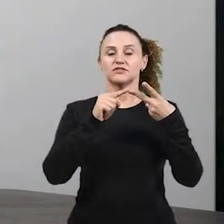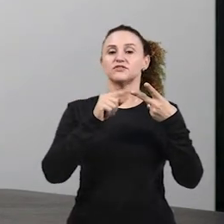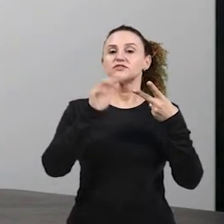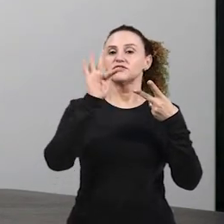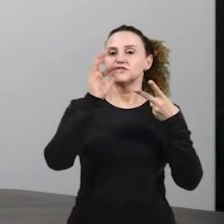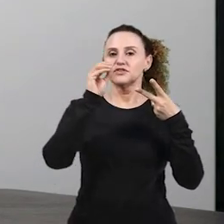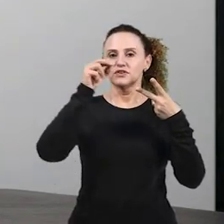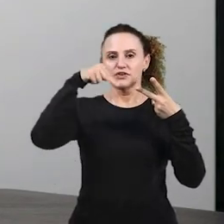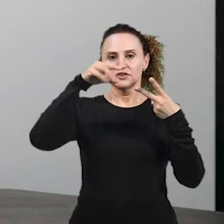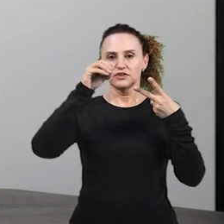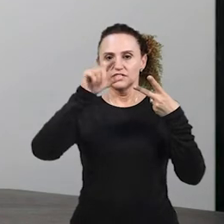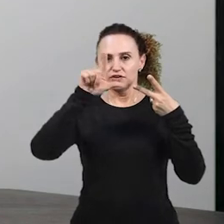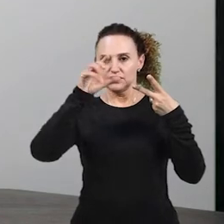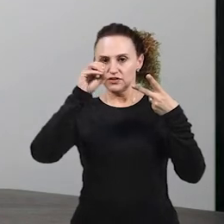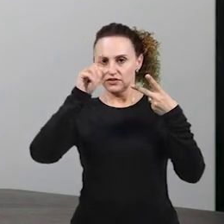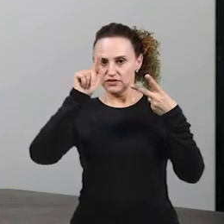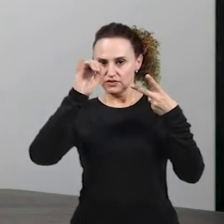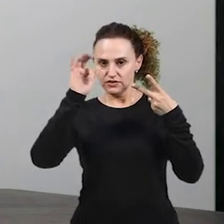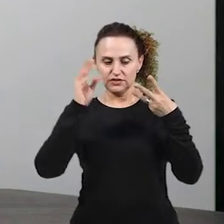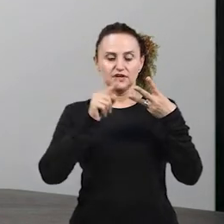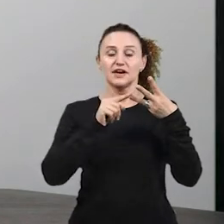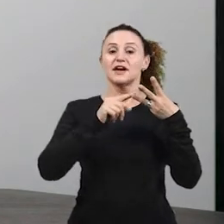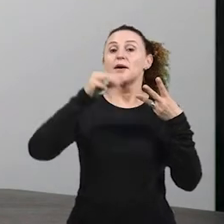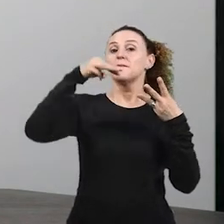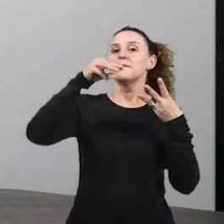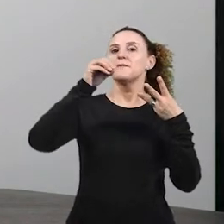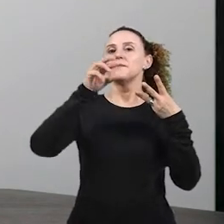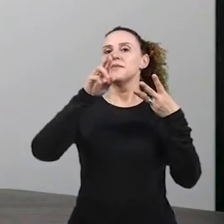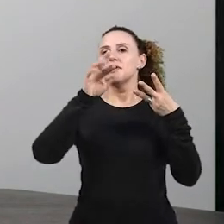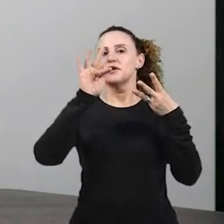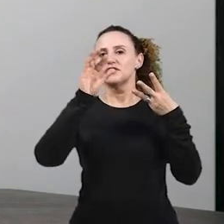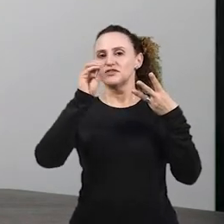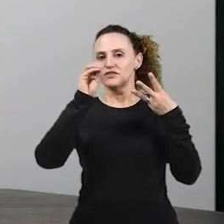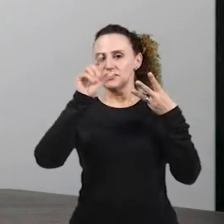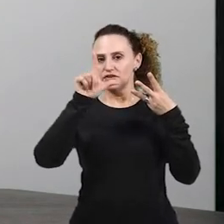de repente quando vocês olharam lá na